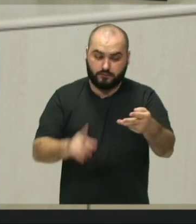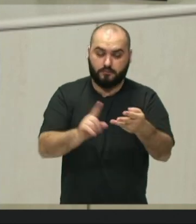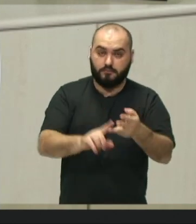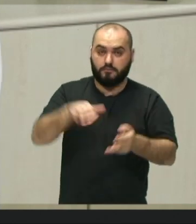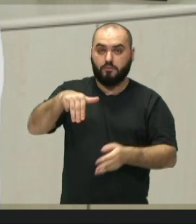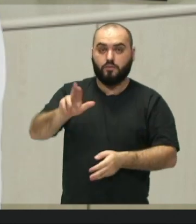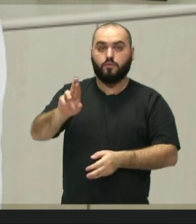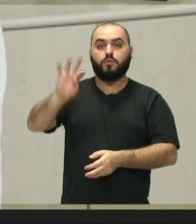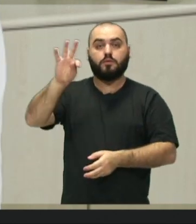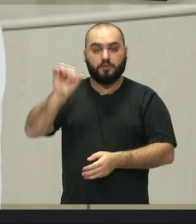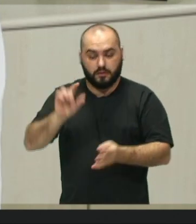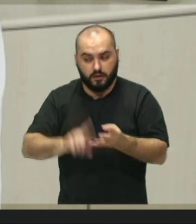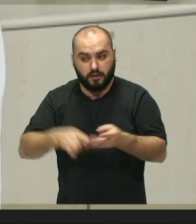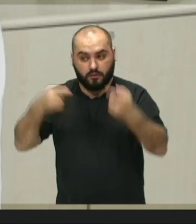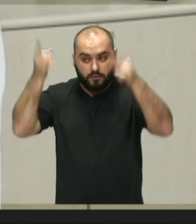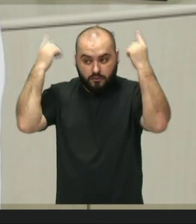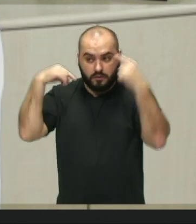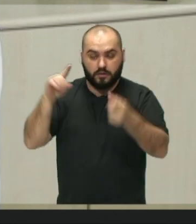Vicente.